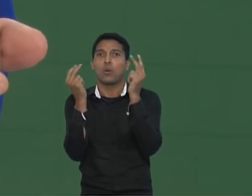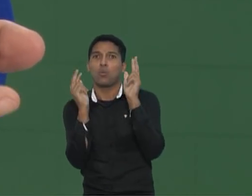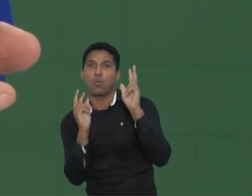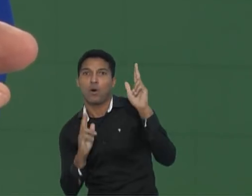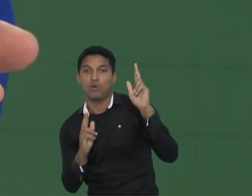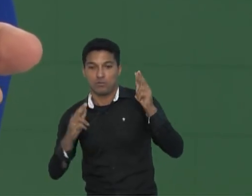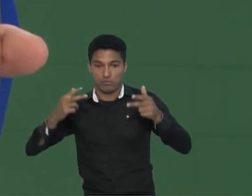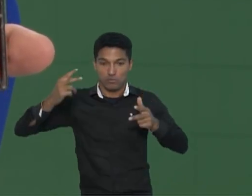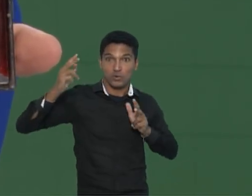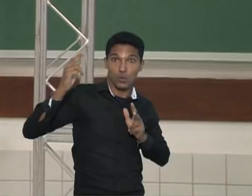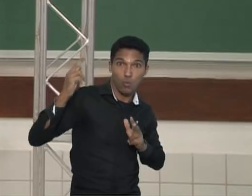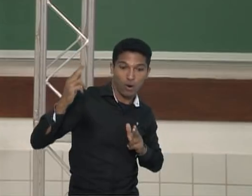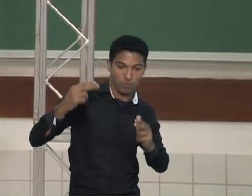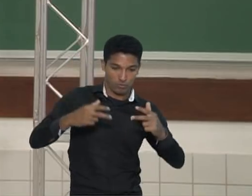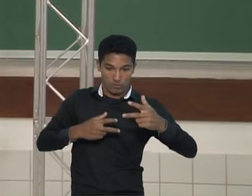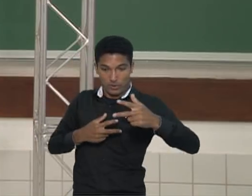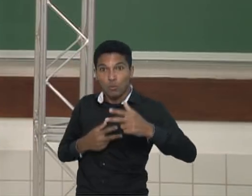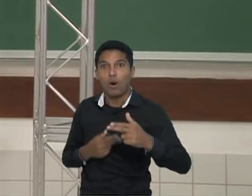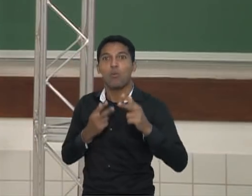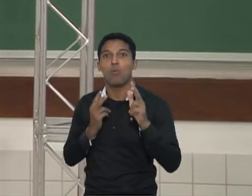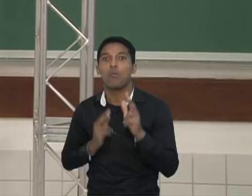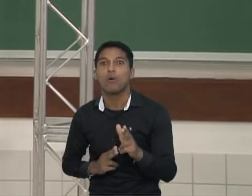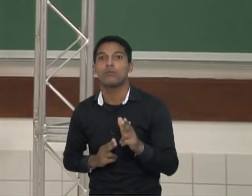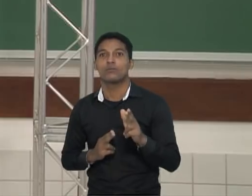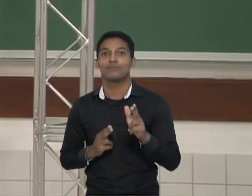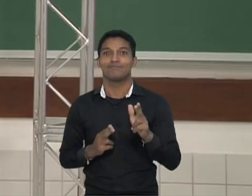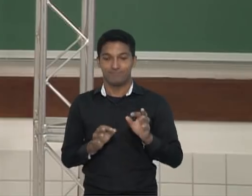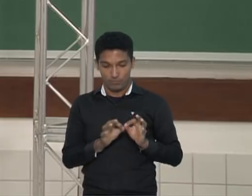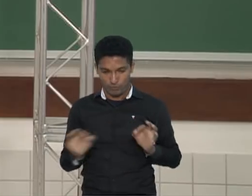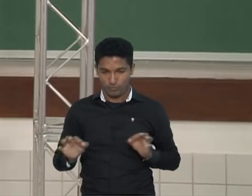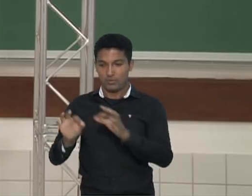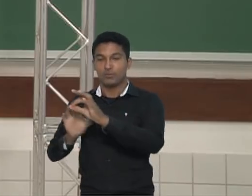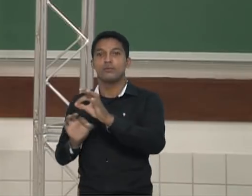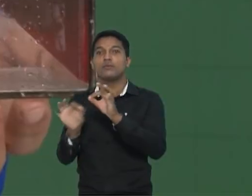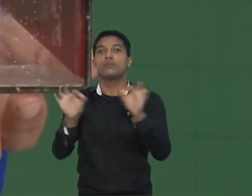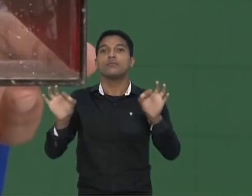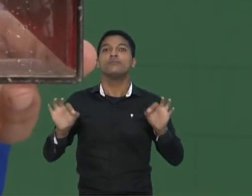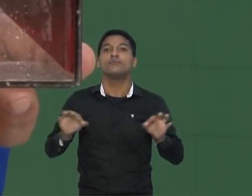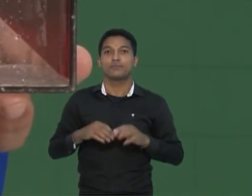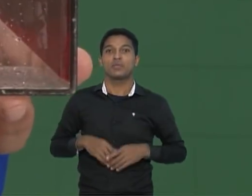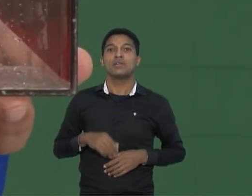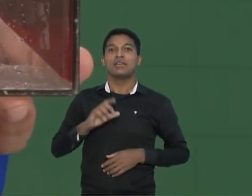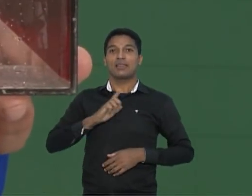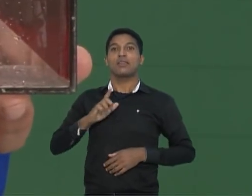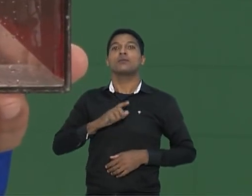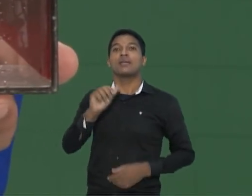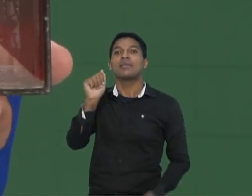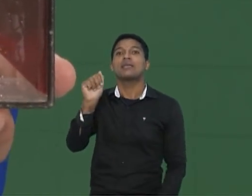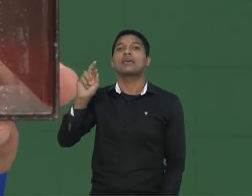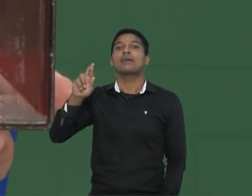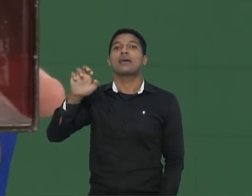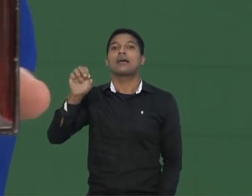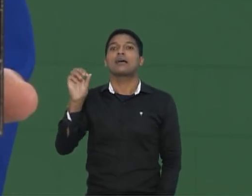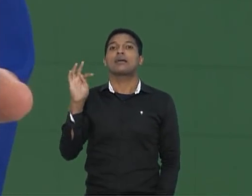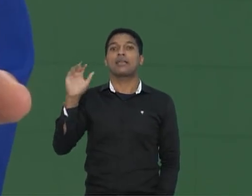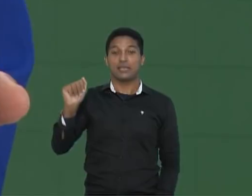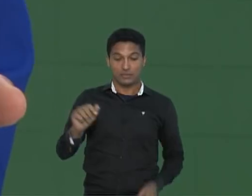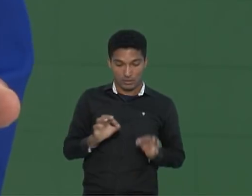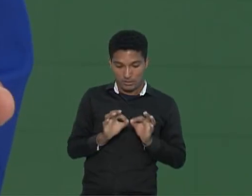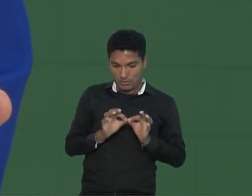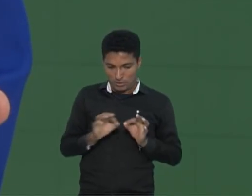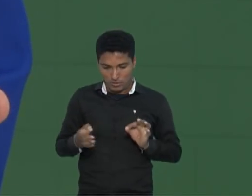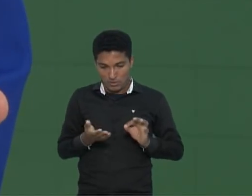arestas, que seriam essas retas, a aresta do comprimento, a aresta da largura e a aresta